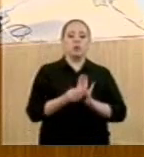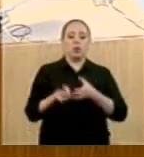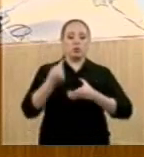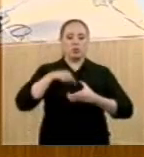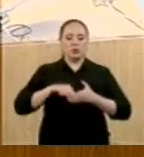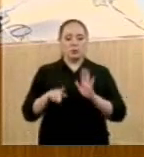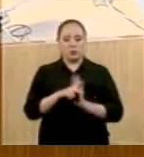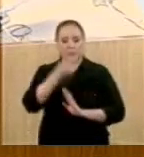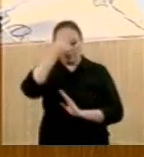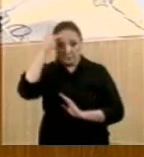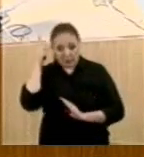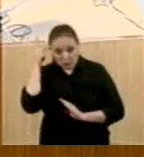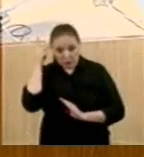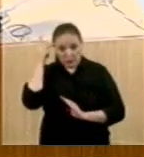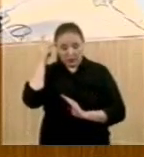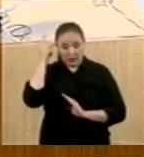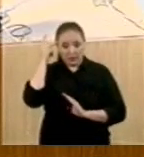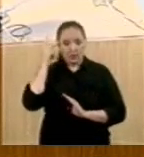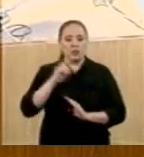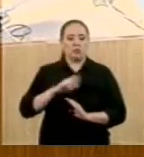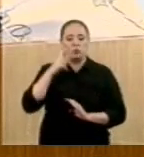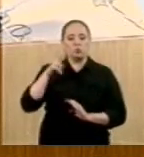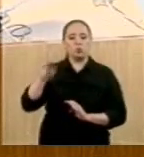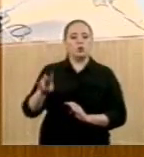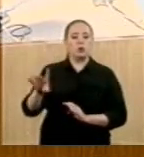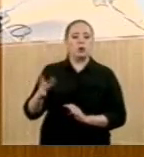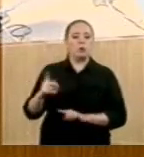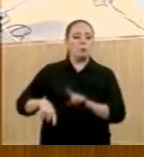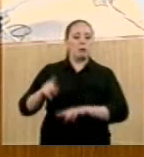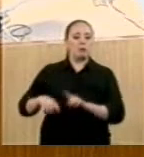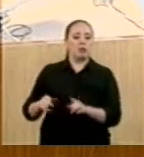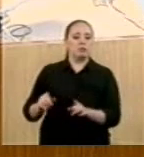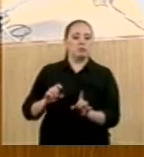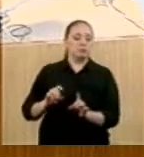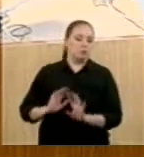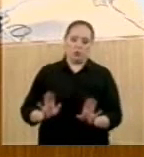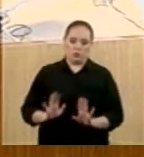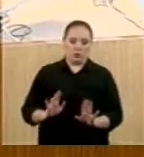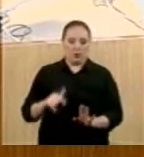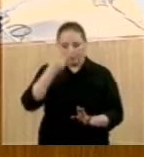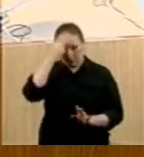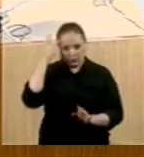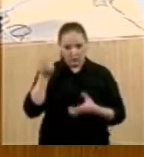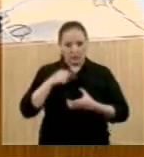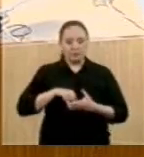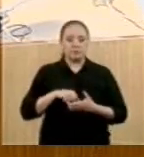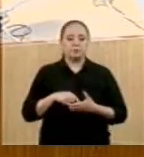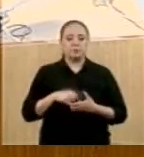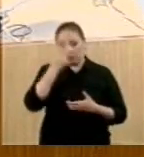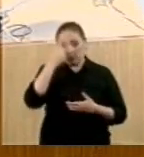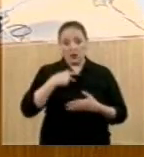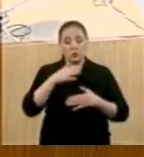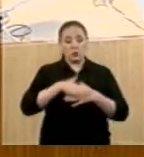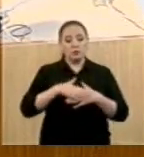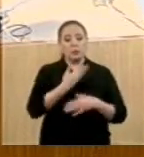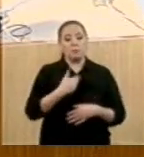da pessoa como um fim em si mesmo e nunca como instrumento ou objeto. A autonomia pública,